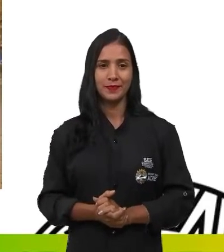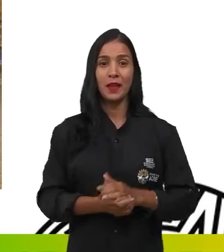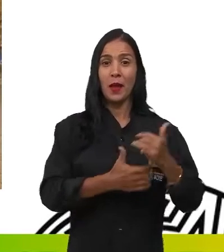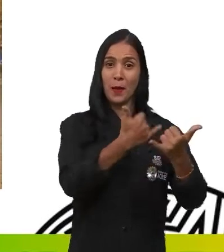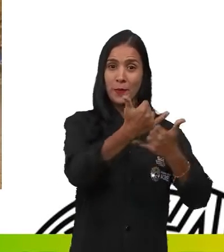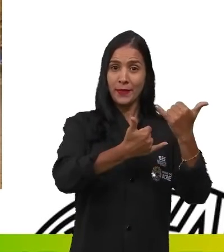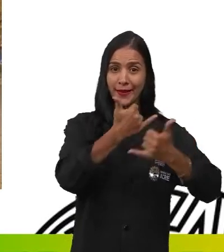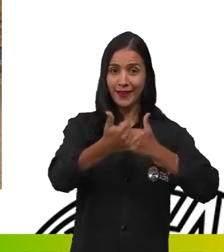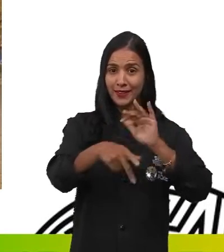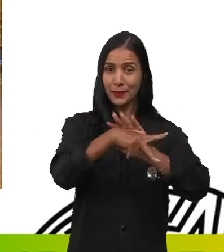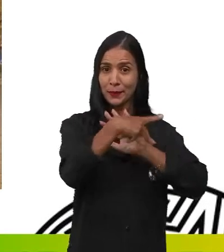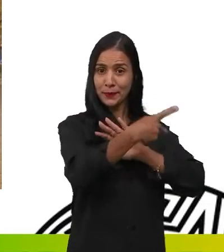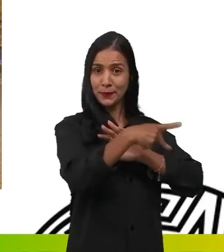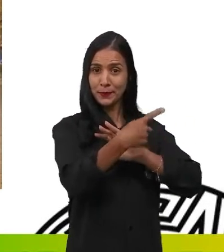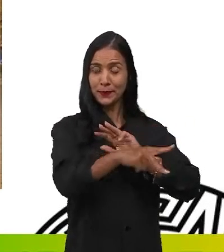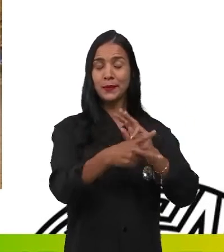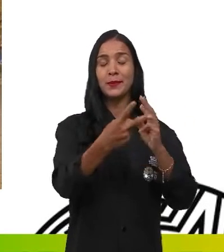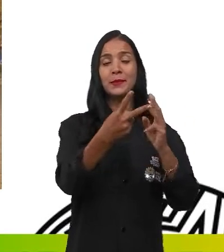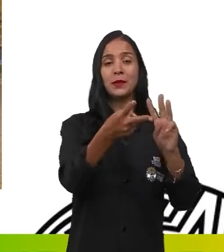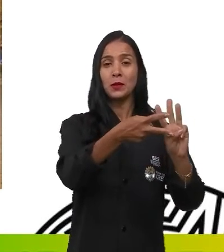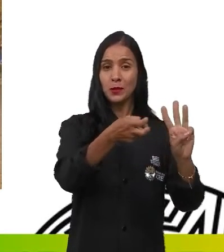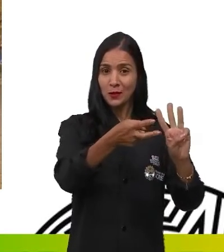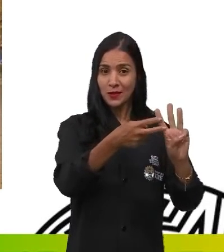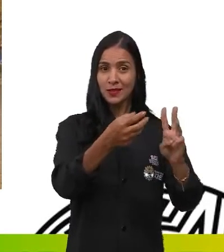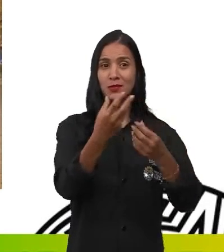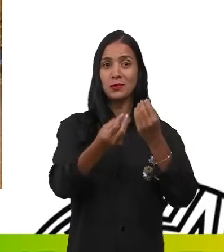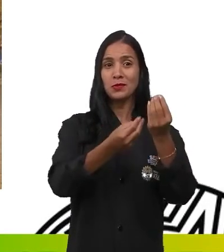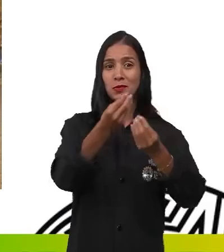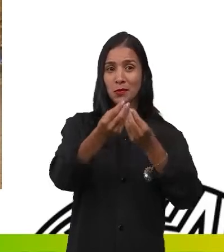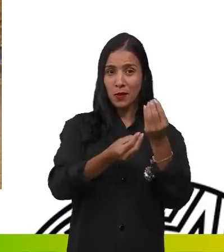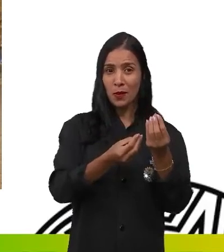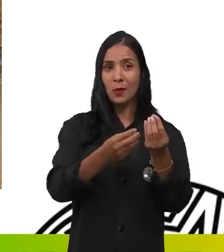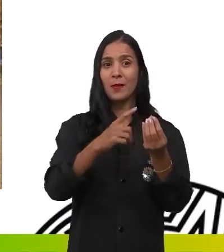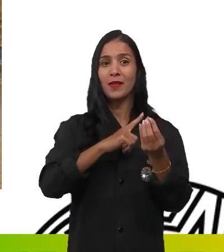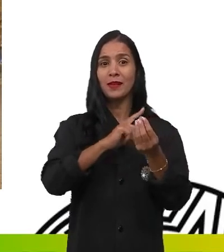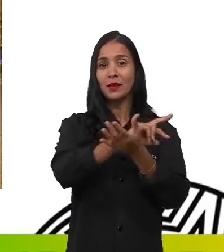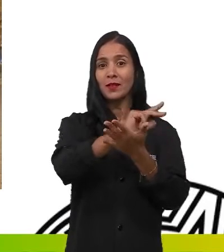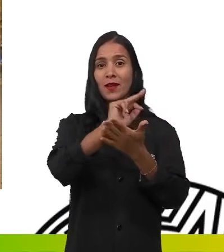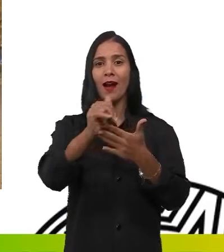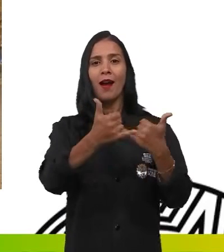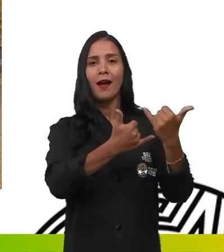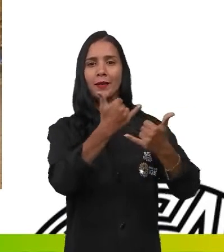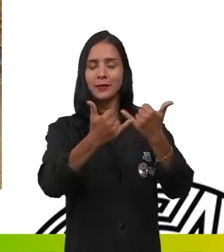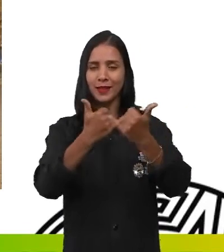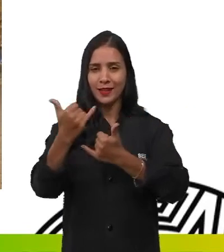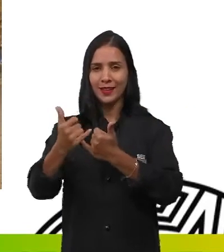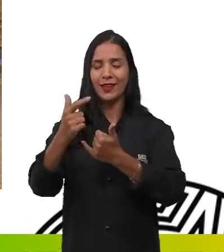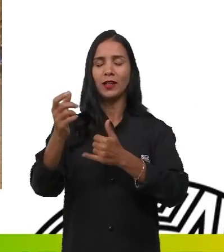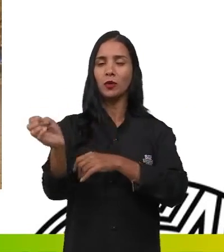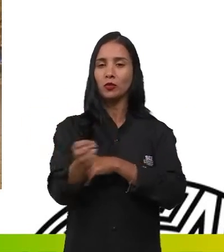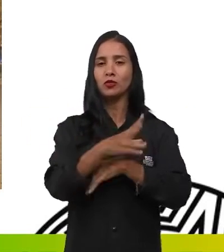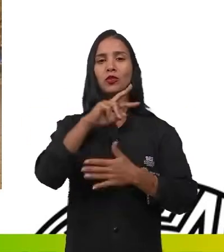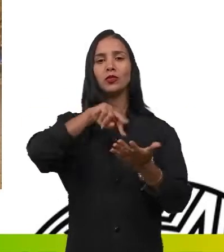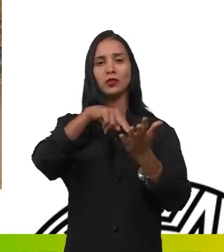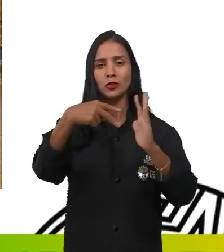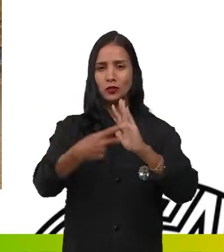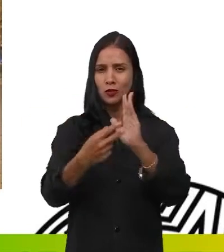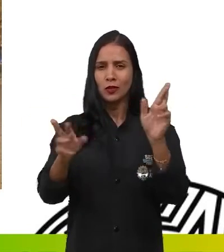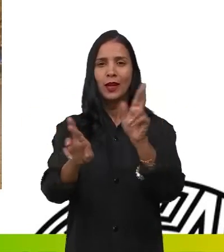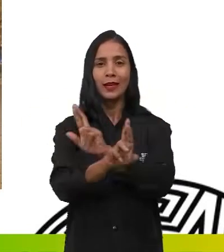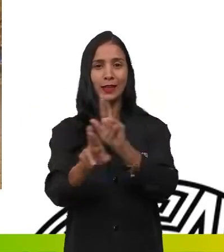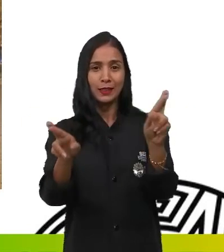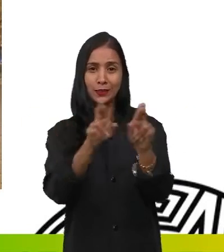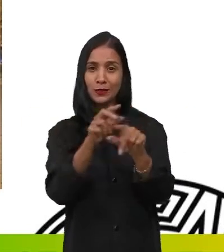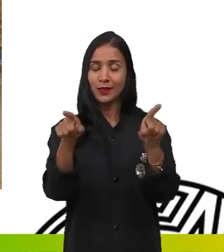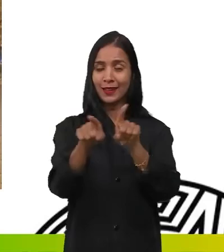por exemplo, o arco e flecha e as corridas de tora ganham novos significados, dialogando com o esporte moderno